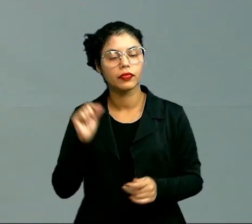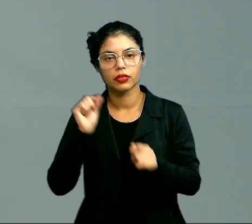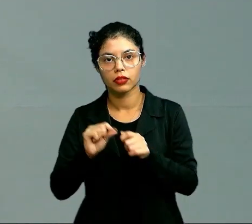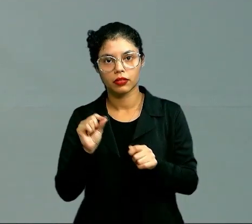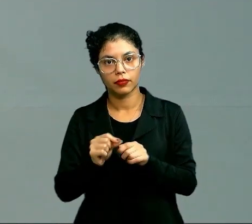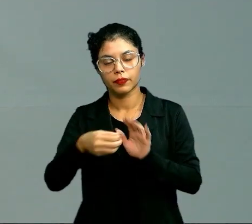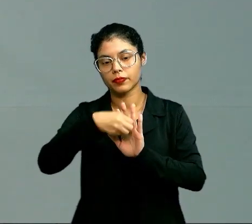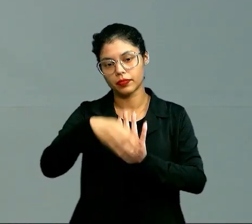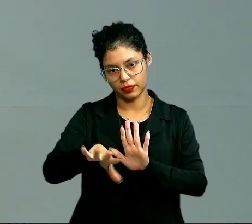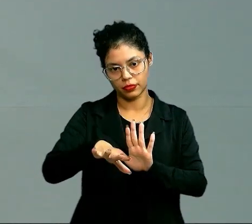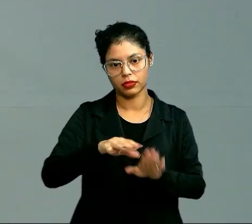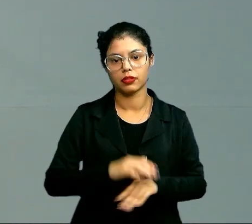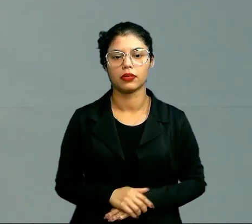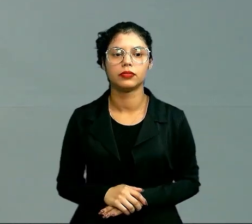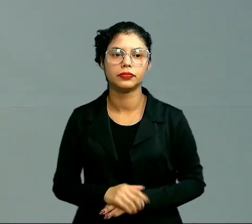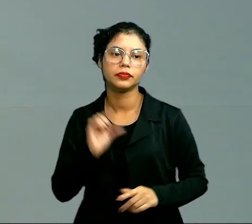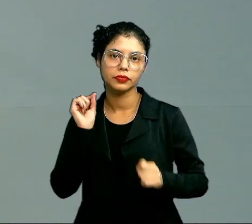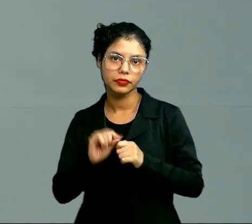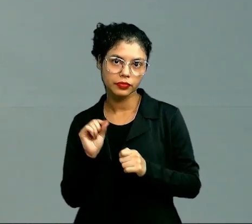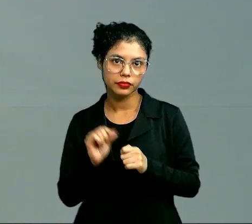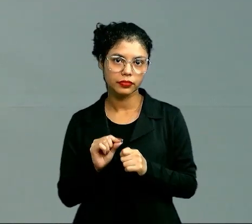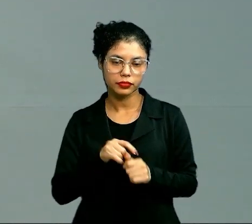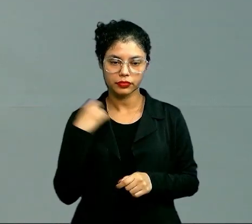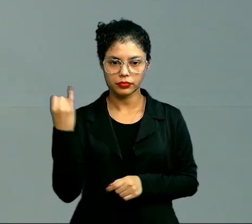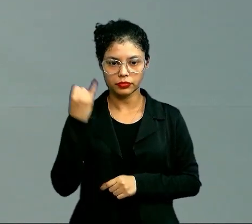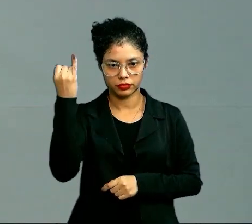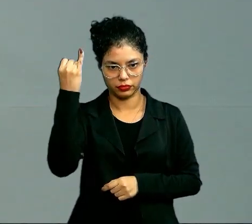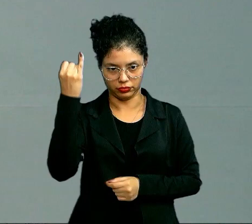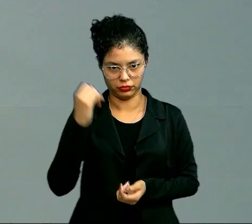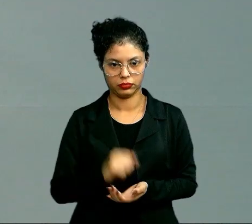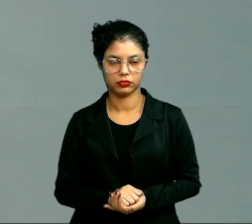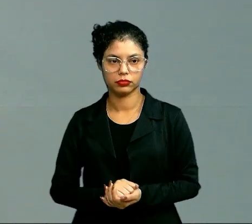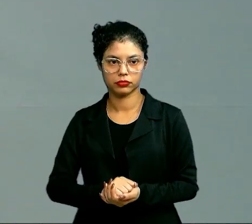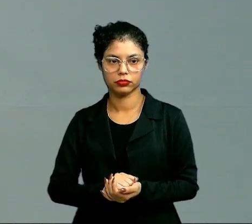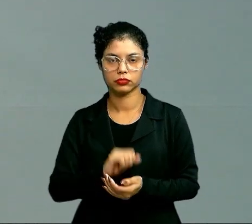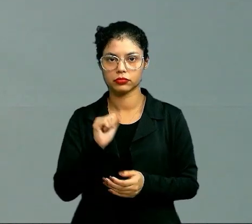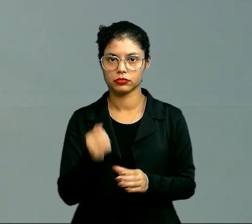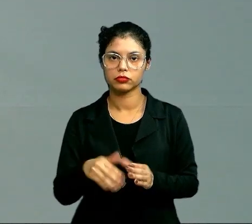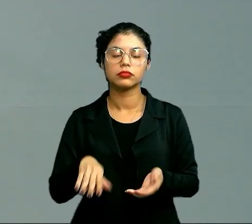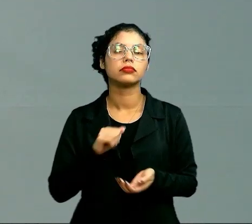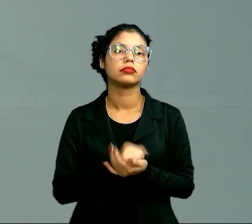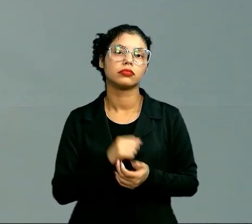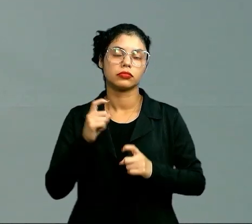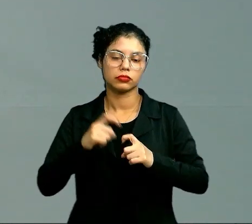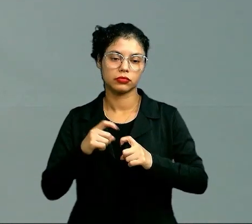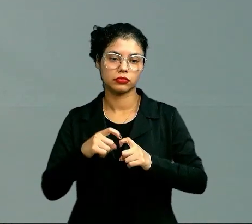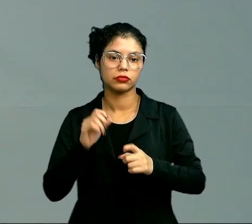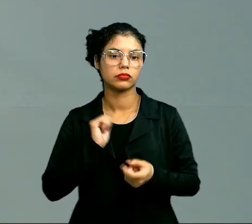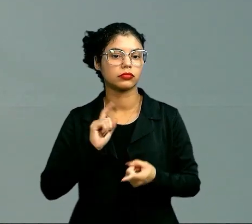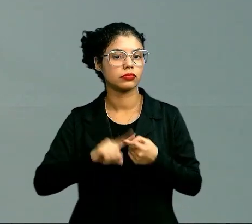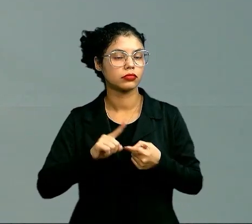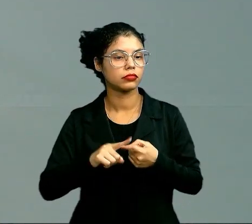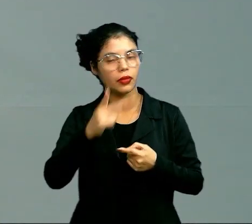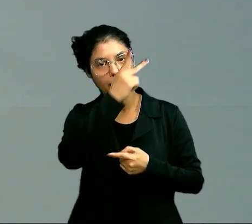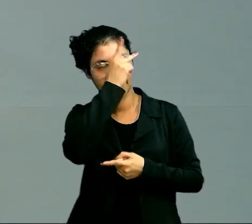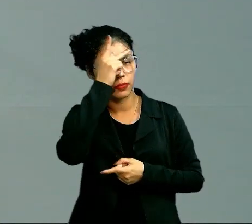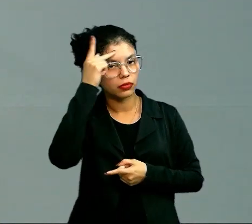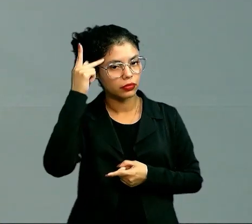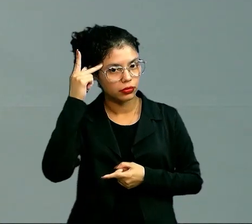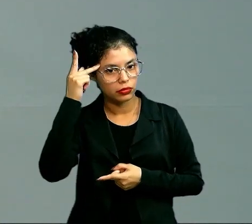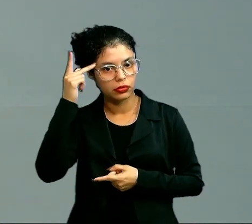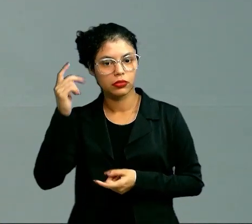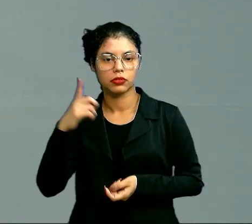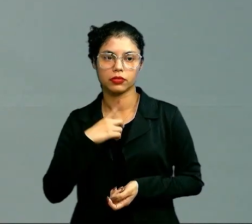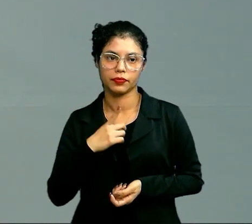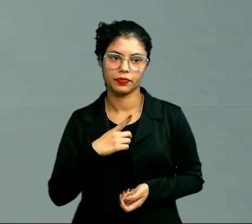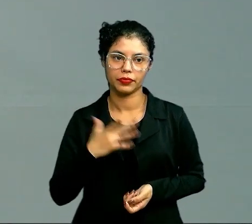a transmissão. Faz aí a importância de fazer exames para saber se tem ou não. Porque a pessoa que tem,